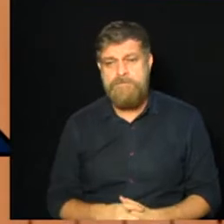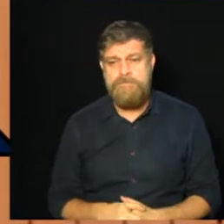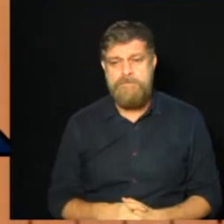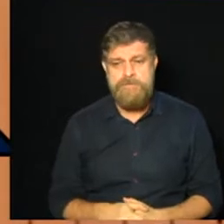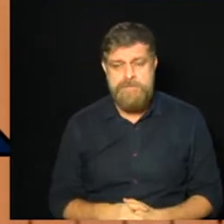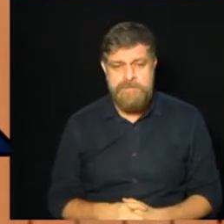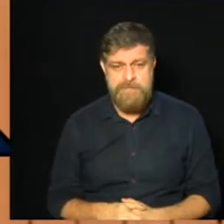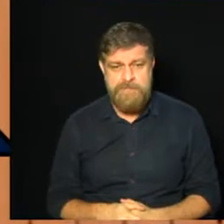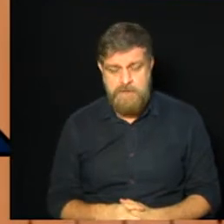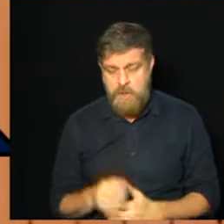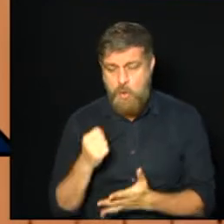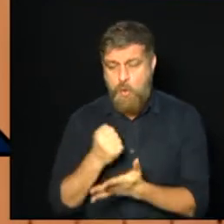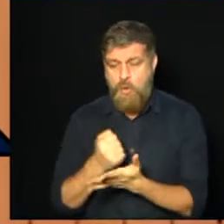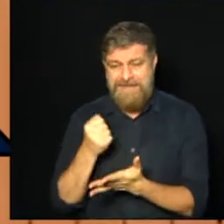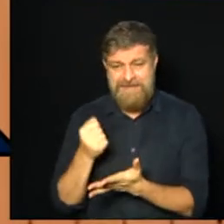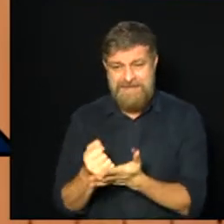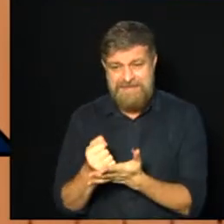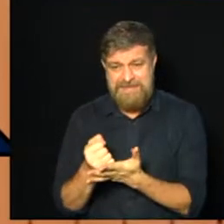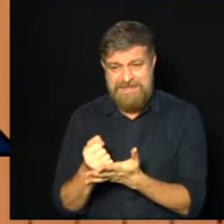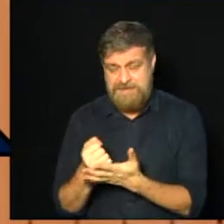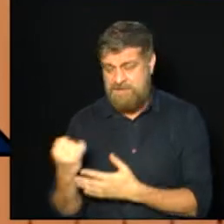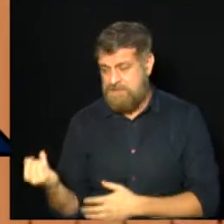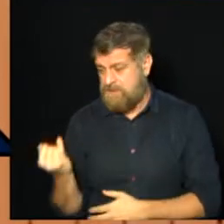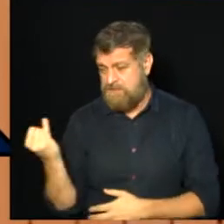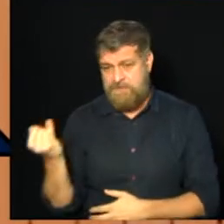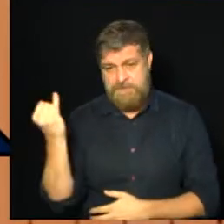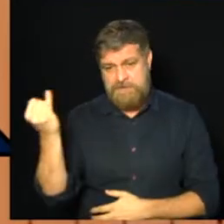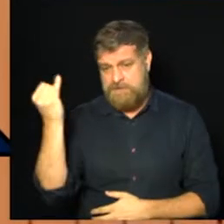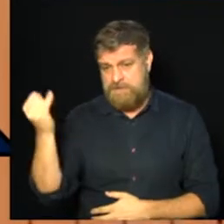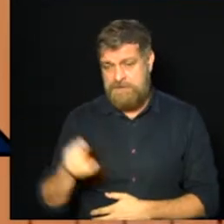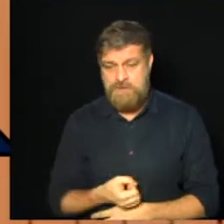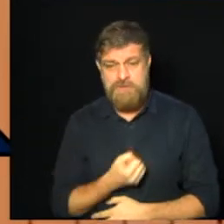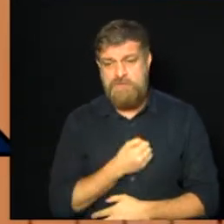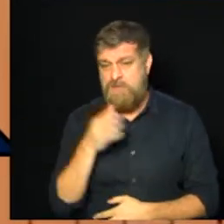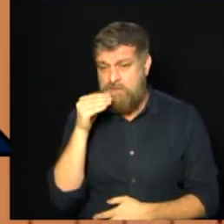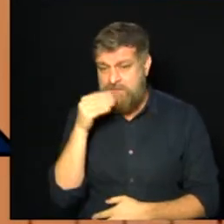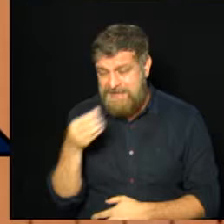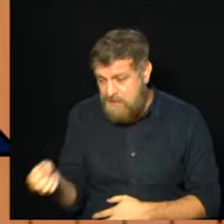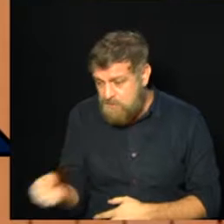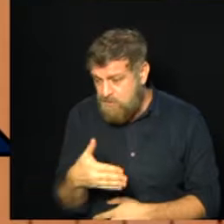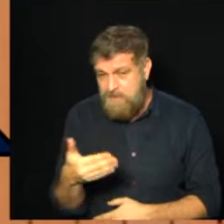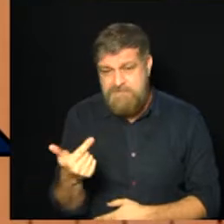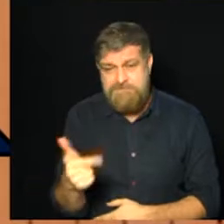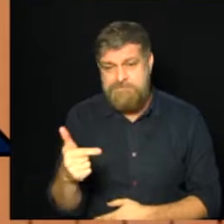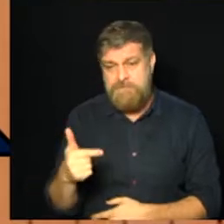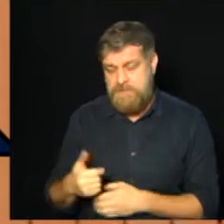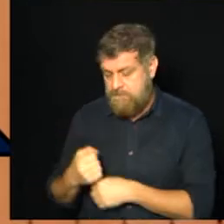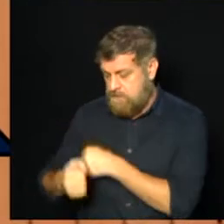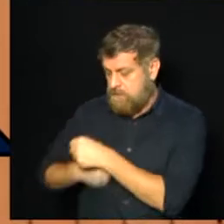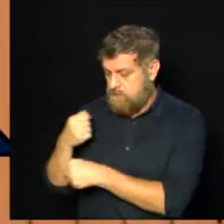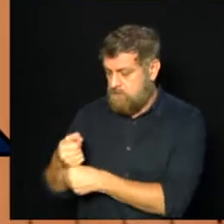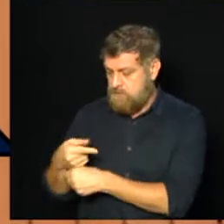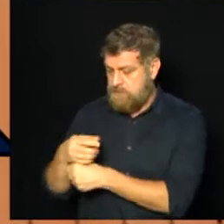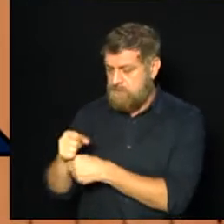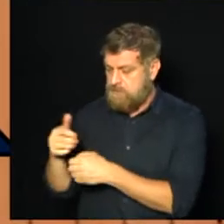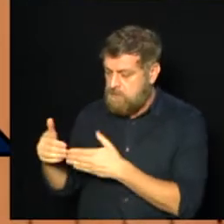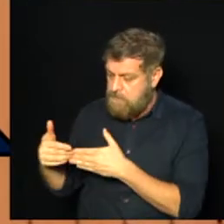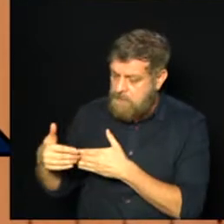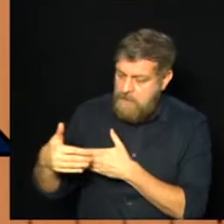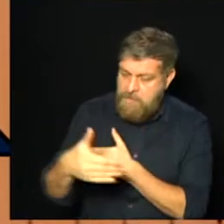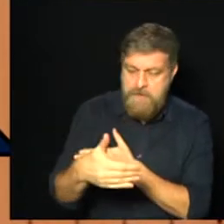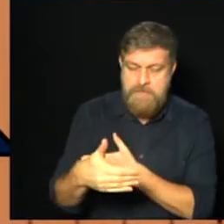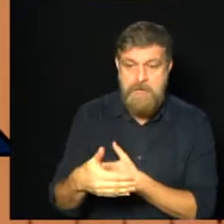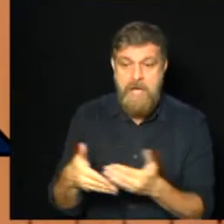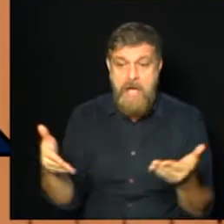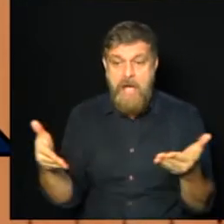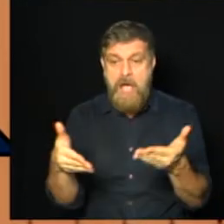uma contratação importante aí de trabalhadores desde 2018, e o fato que nós chegamos, então,